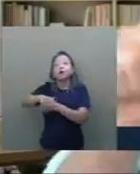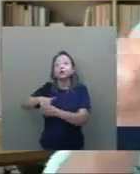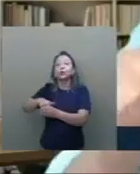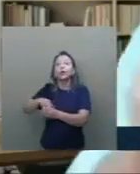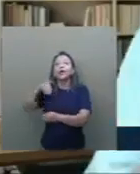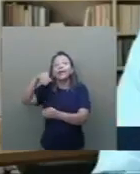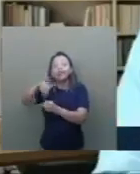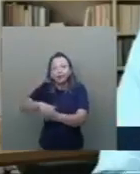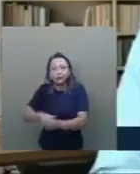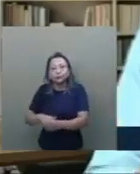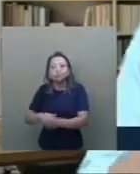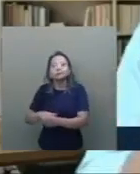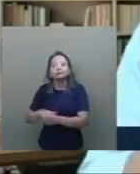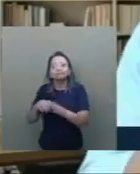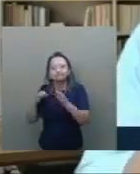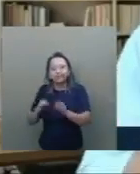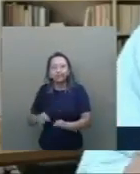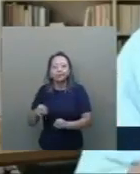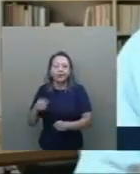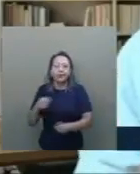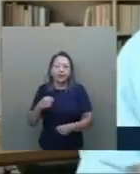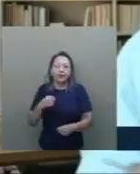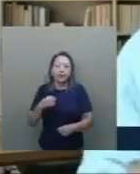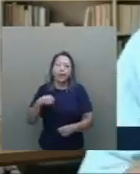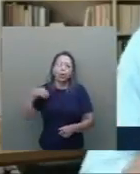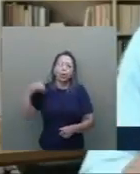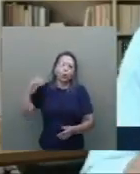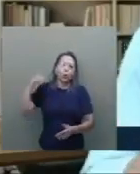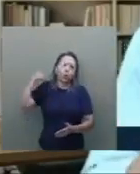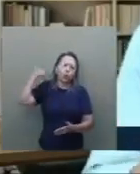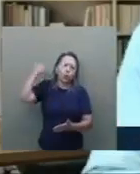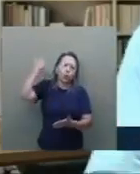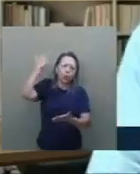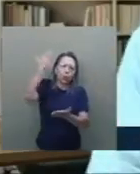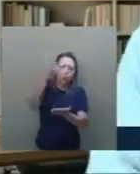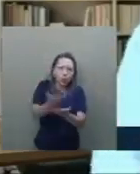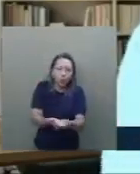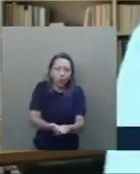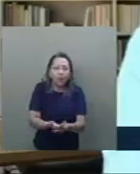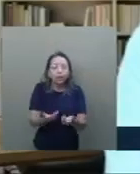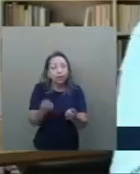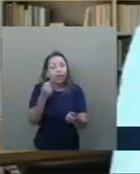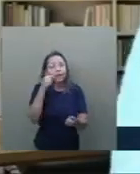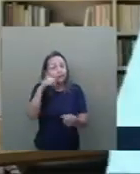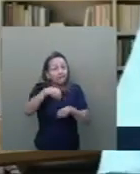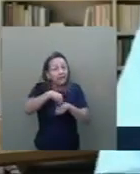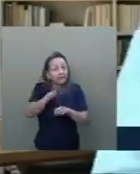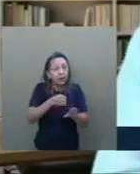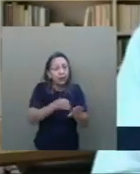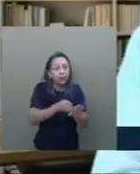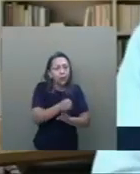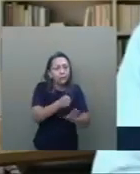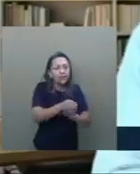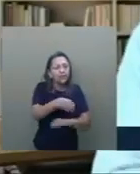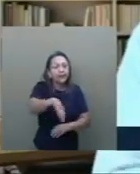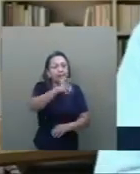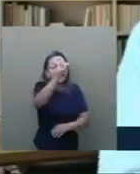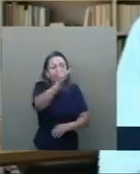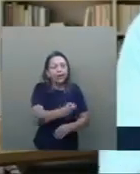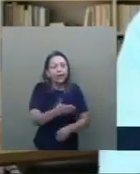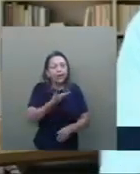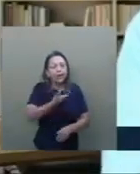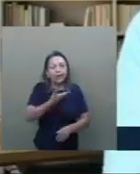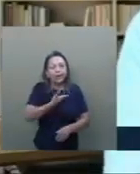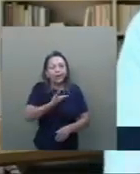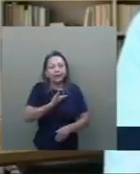com muita convicção. Eu, no longo da minha vida pública, eu quero até dar um conselho para aquele colega que tem entrado